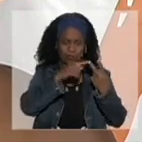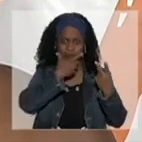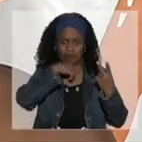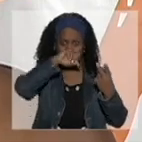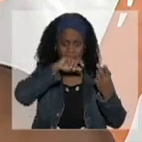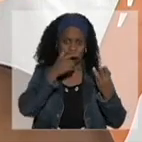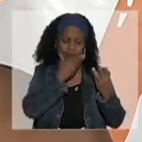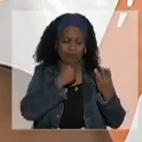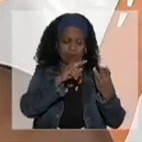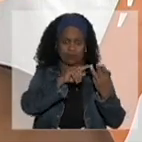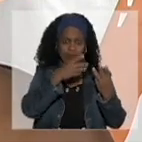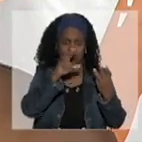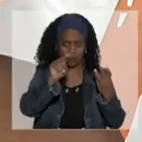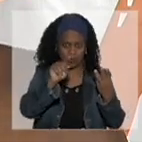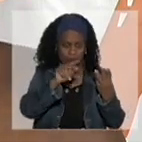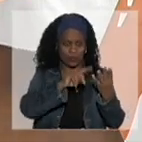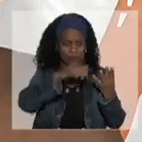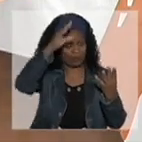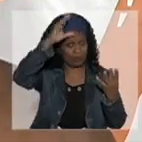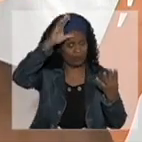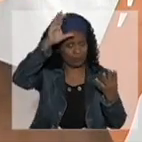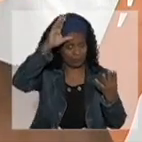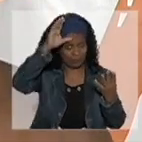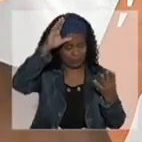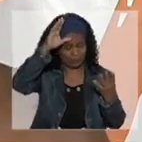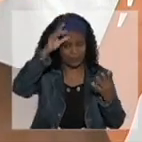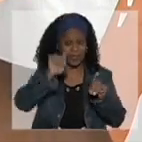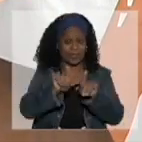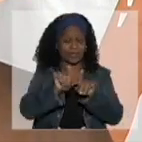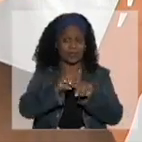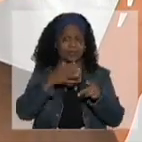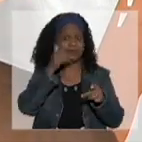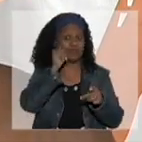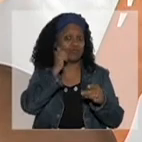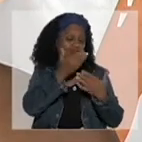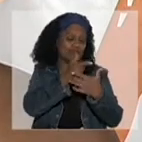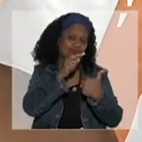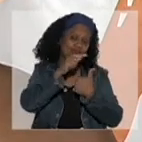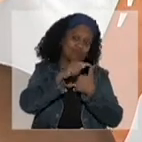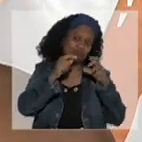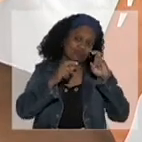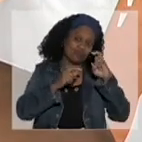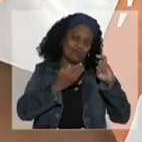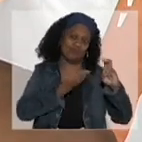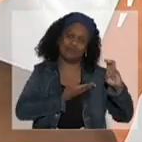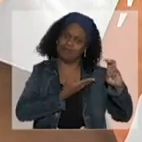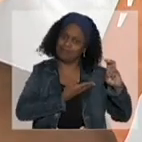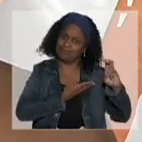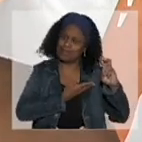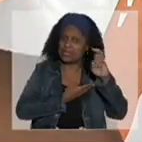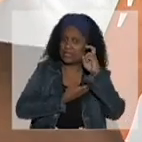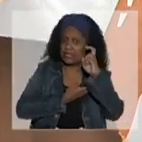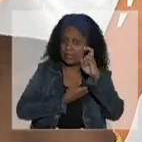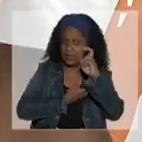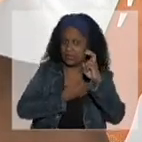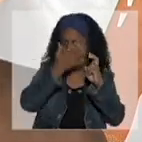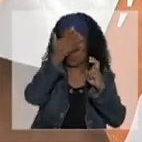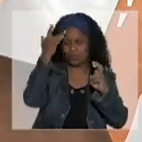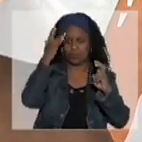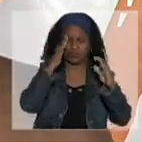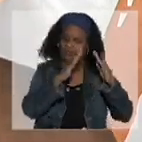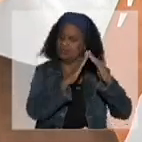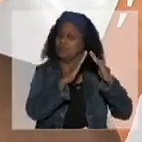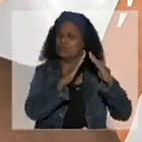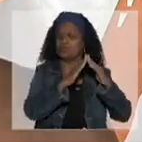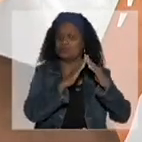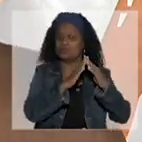e meu pai meu irmão e minha tia que está morando em casa agora ea minha amiga também estão lá em casa então